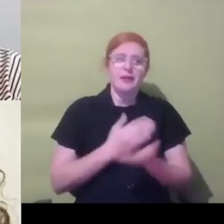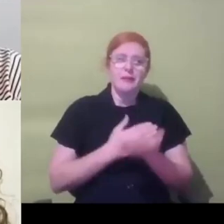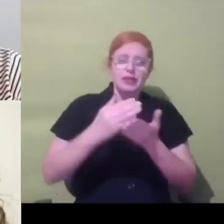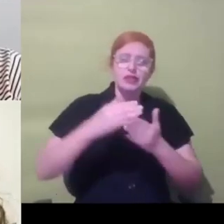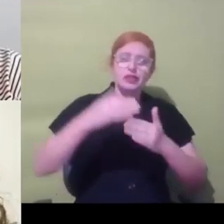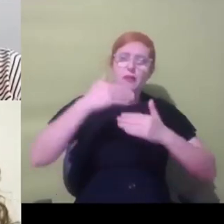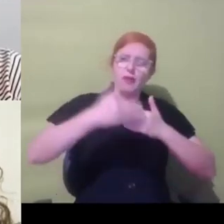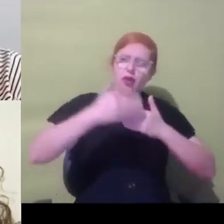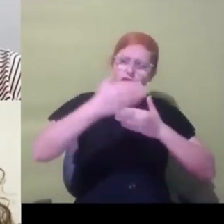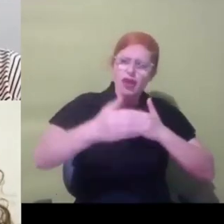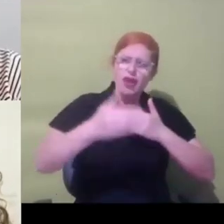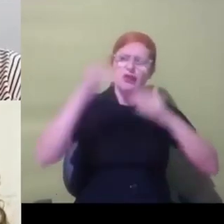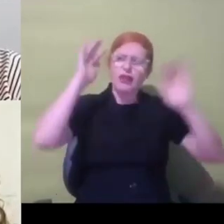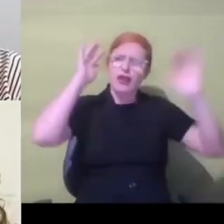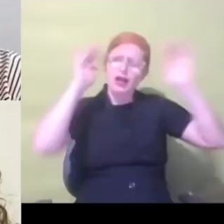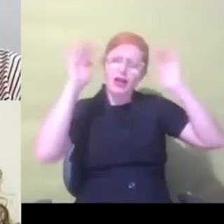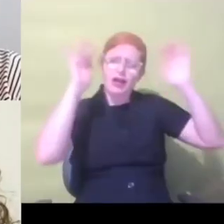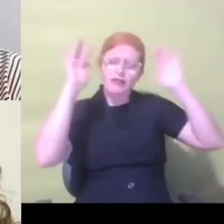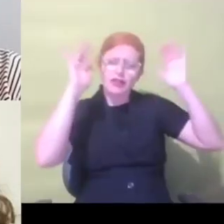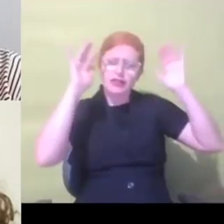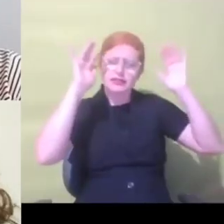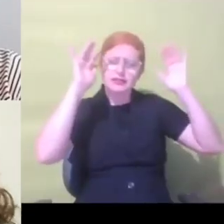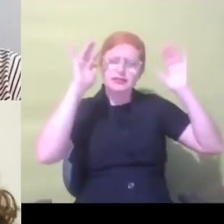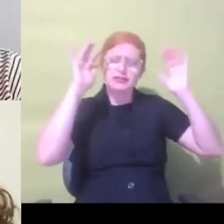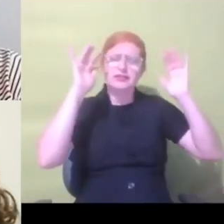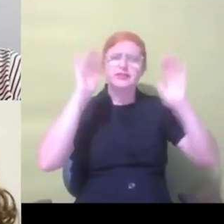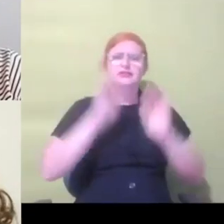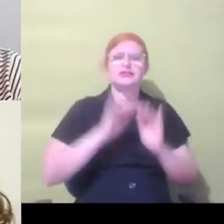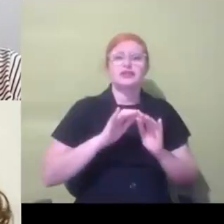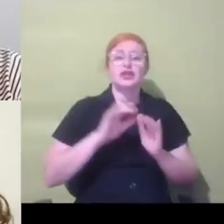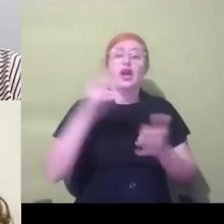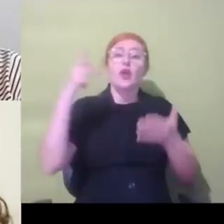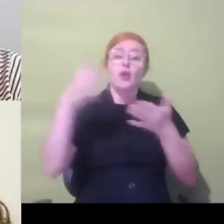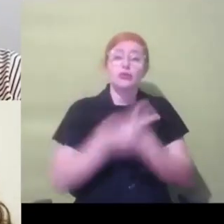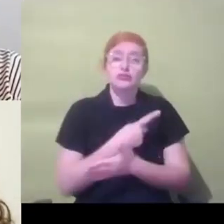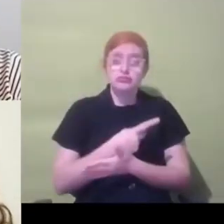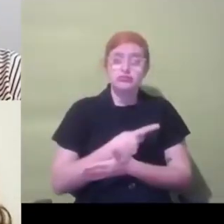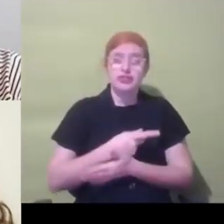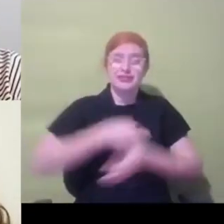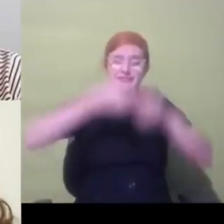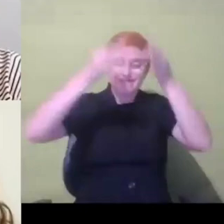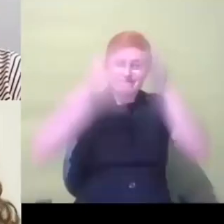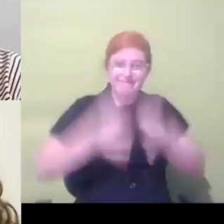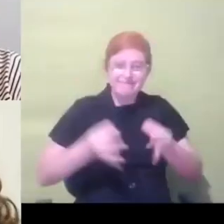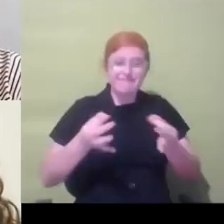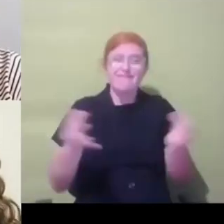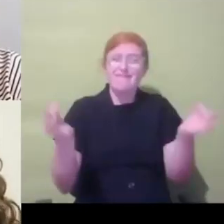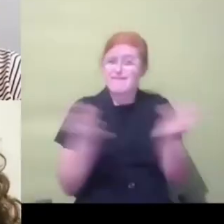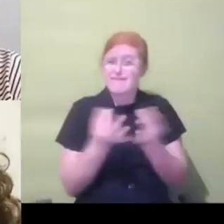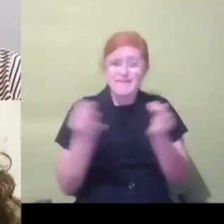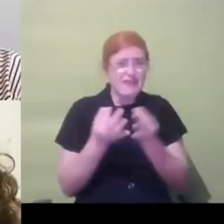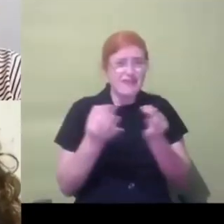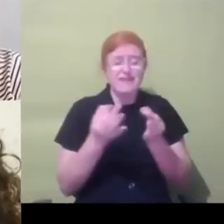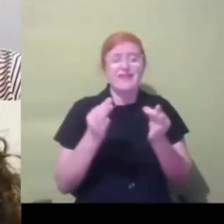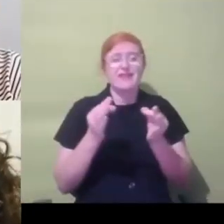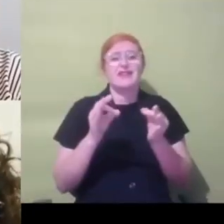de autorreflexão que ele só consegue acontecer plenamente quando a gente se encontra com a diferença, né? Para